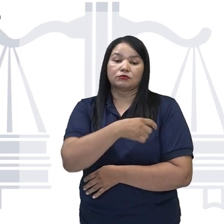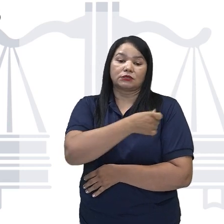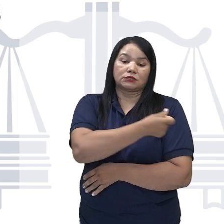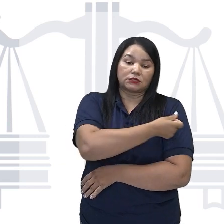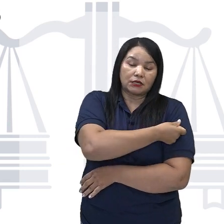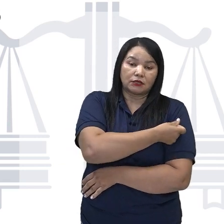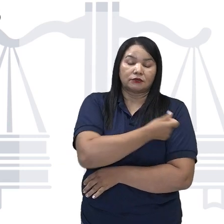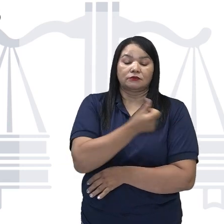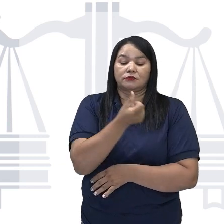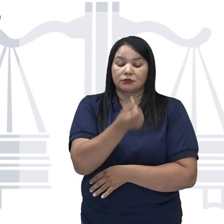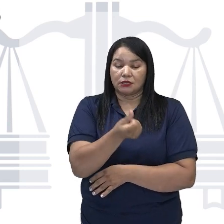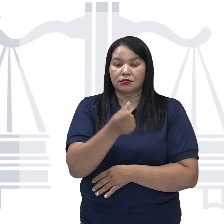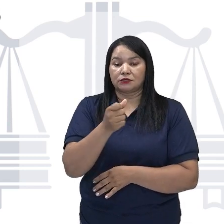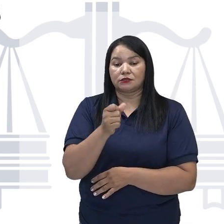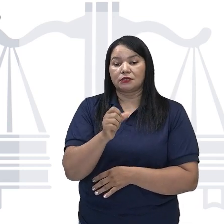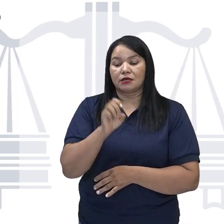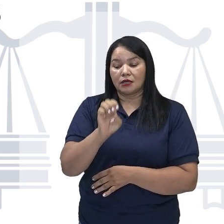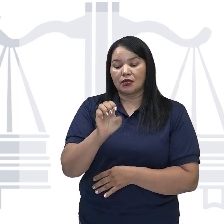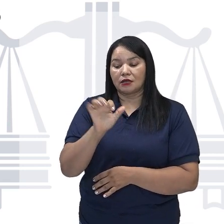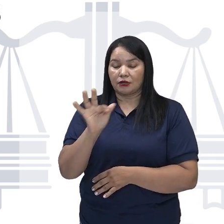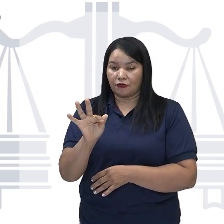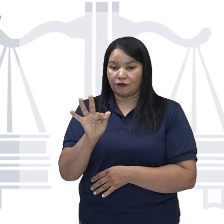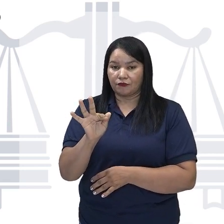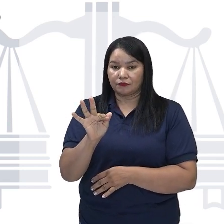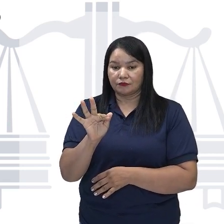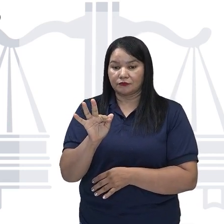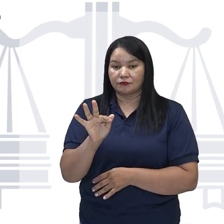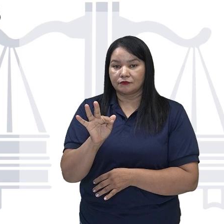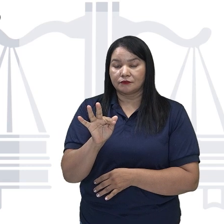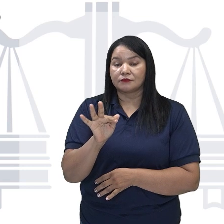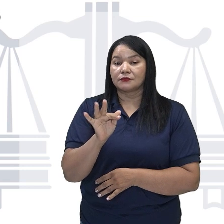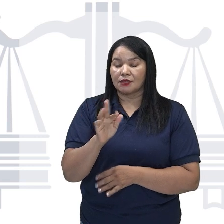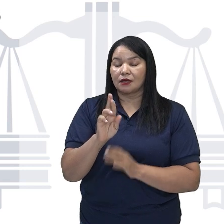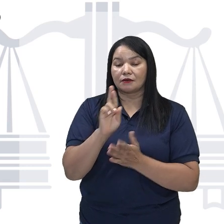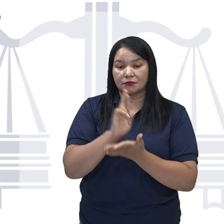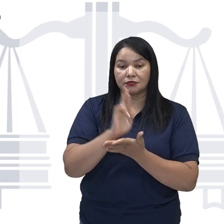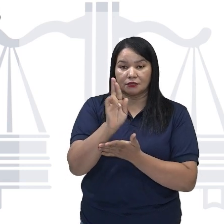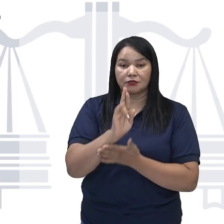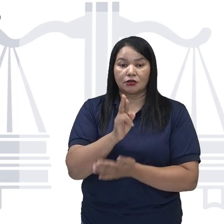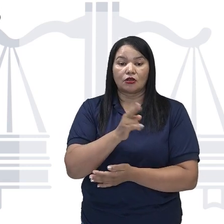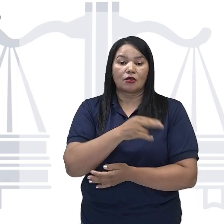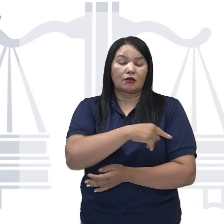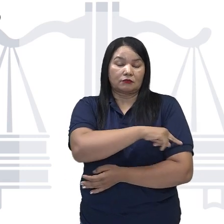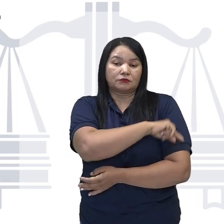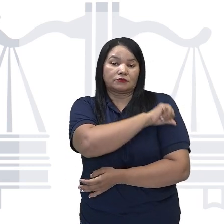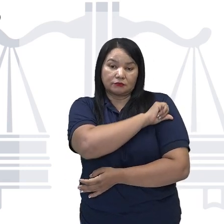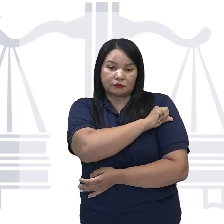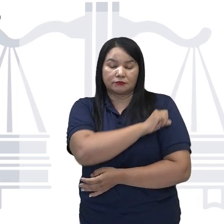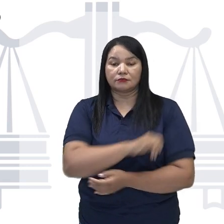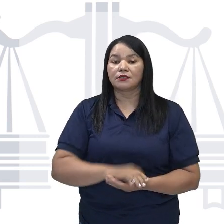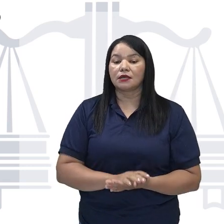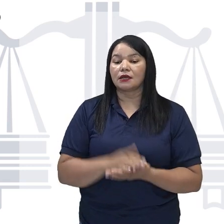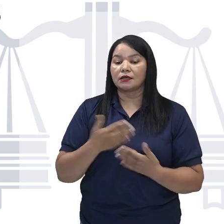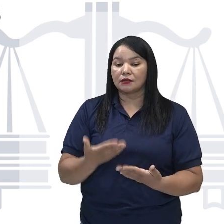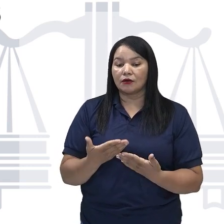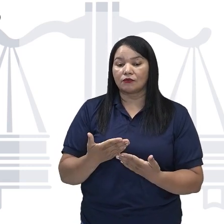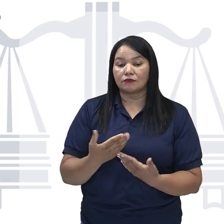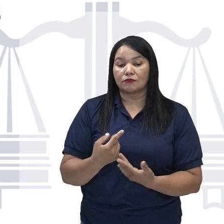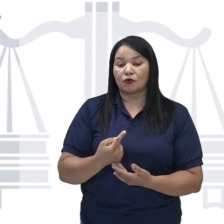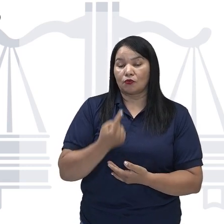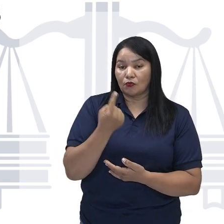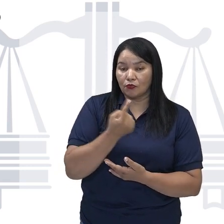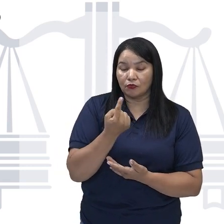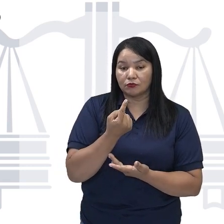6, o E e o F. F representa ensino fundamental. Aí depois vem esse número 1, que